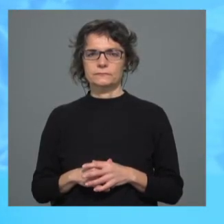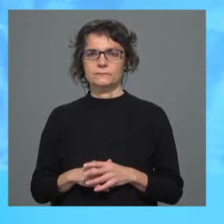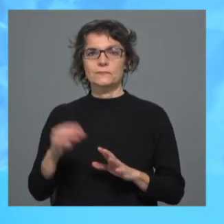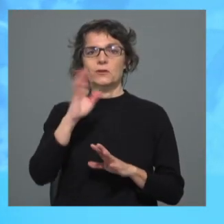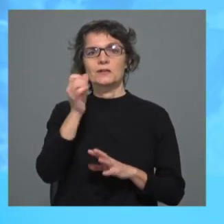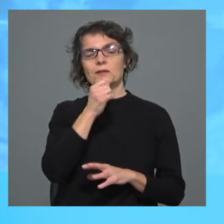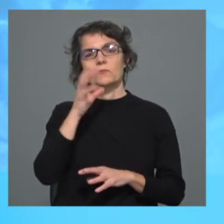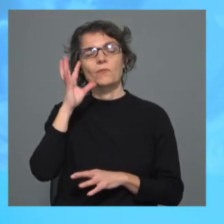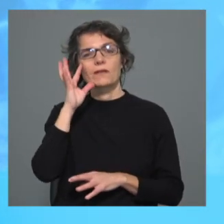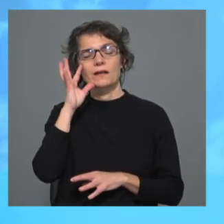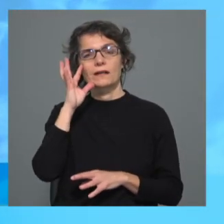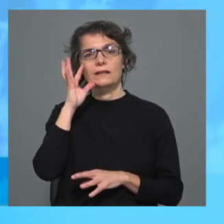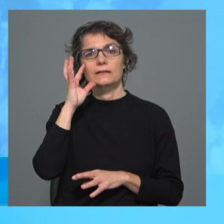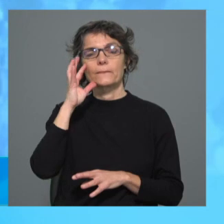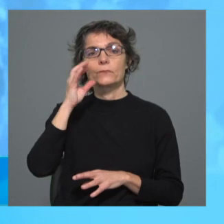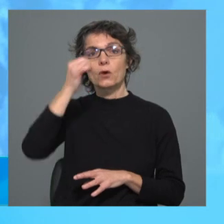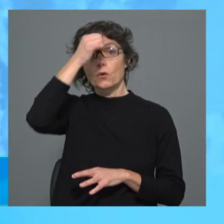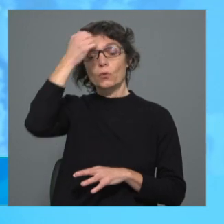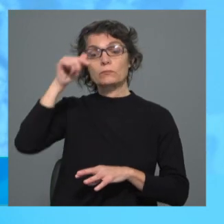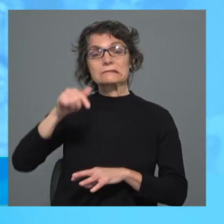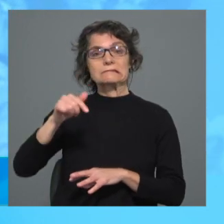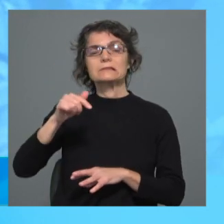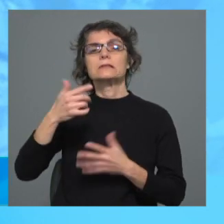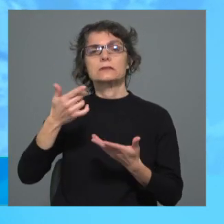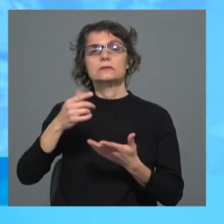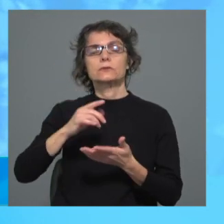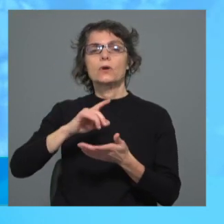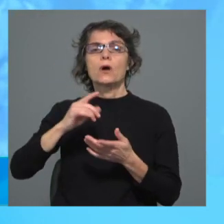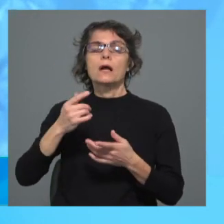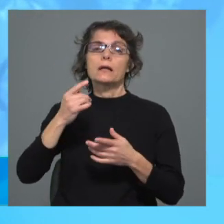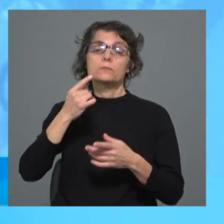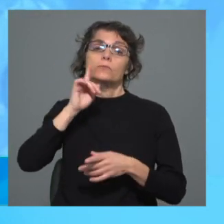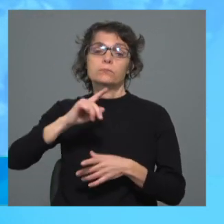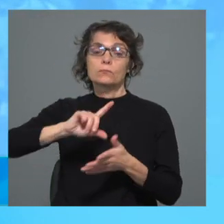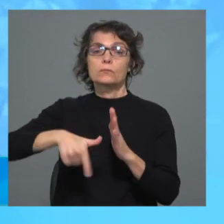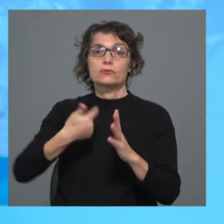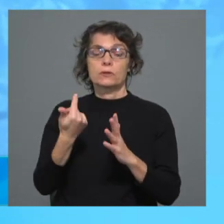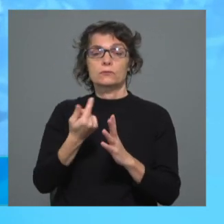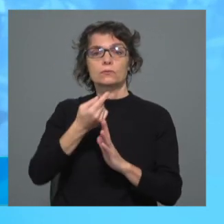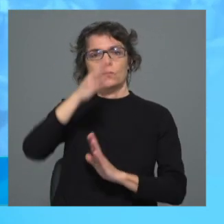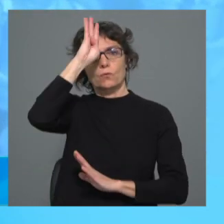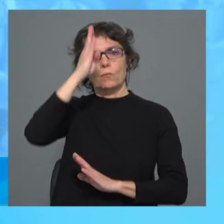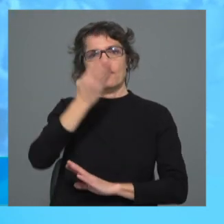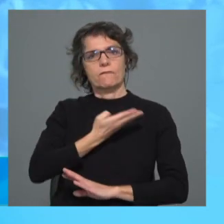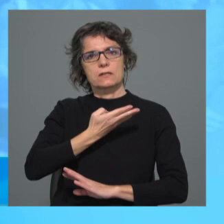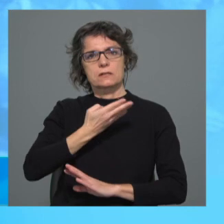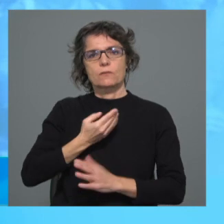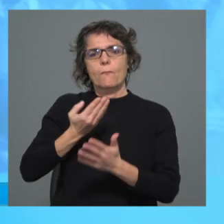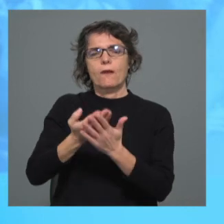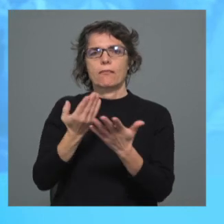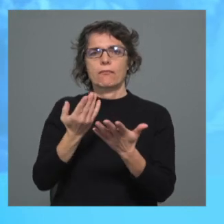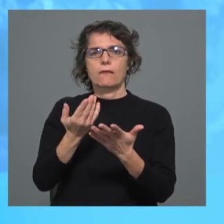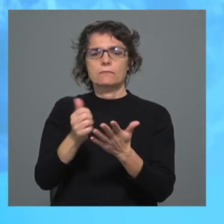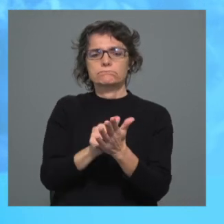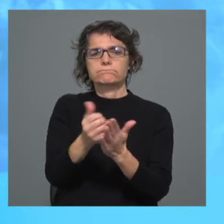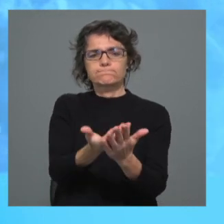Olá, muito boa tarde. Cumpre-se este domingo a quarta edição de um projeto do Papa Francisco para valorizar a Bíblia, o Domingo da Palavra, uma iniciativa